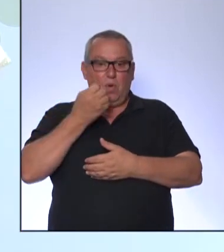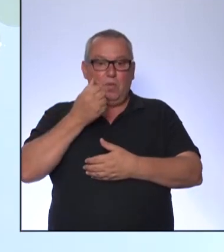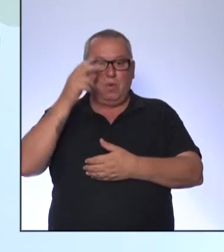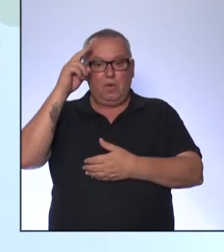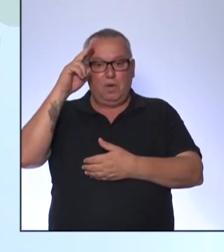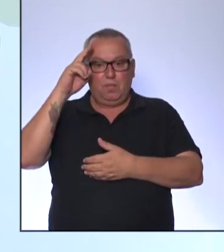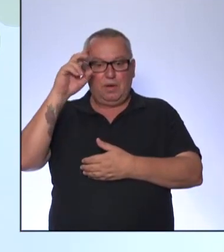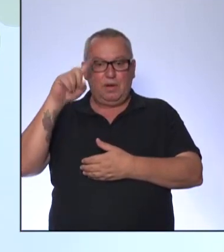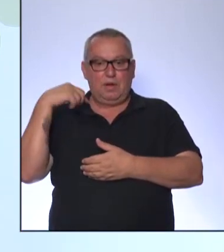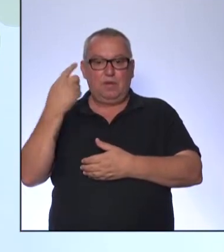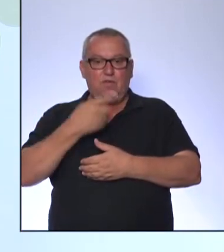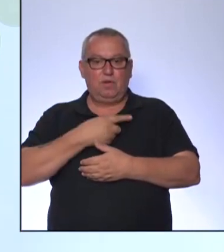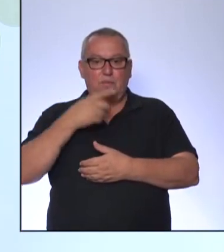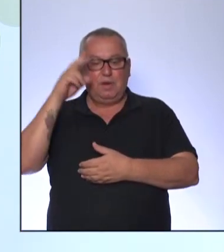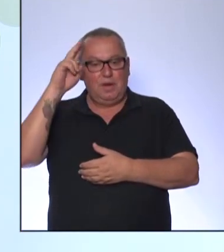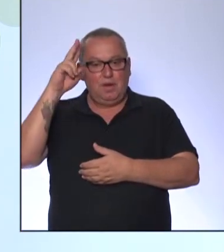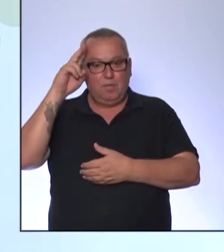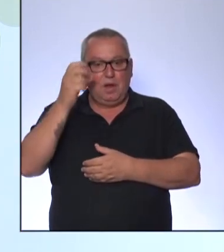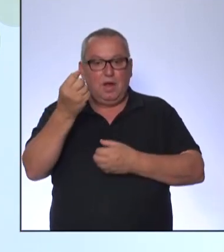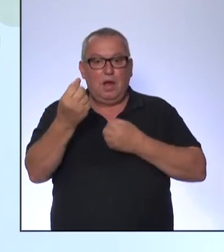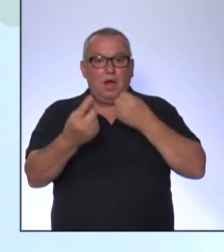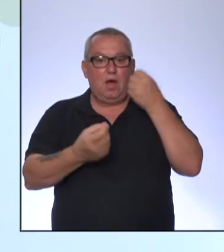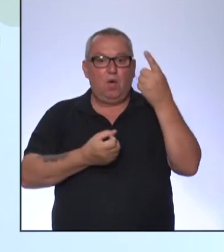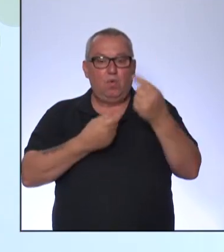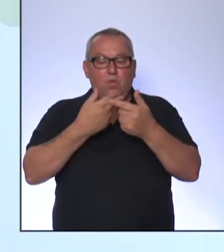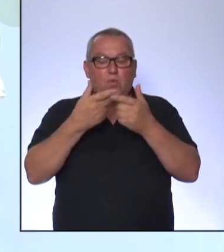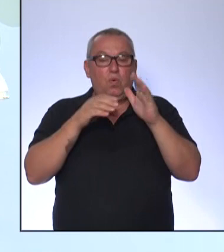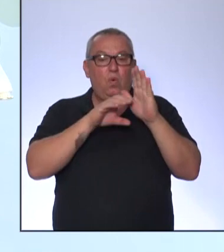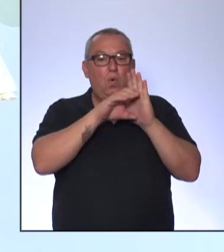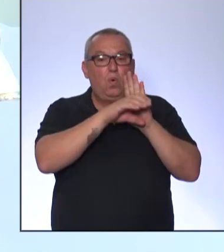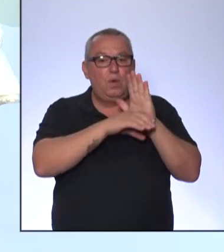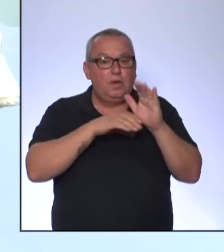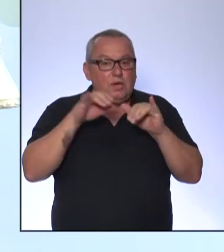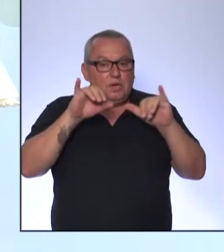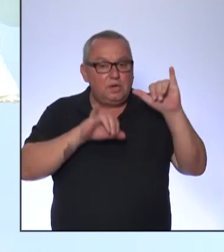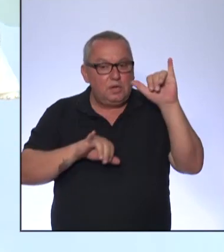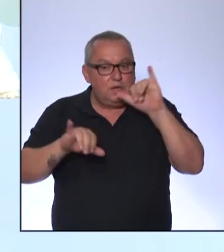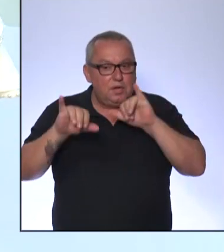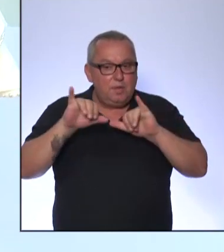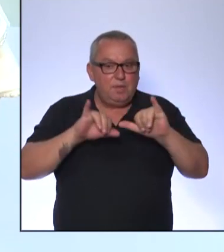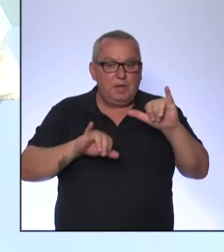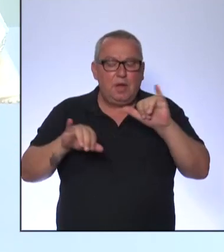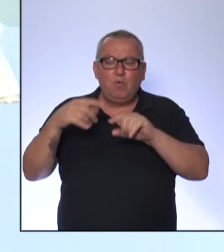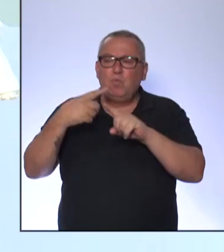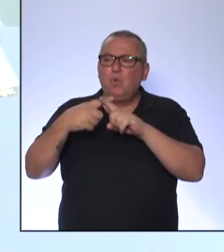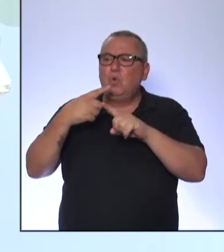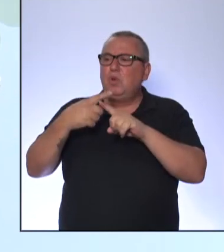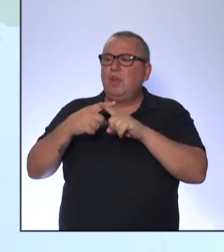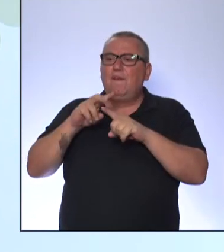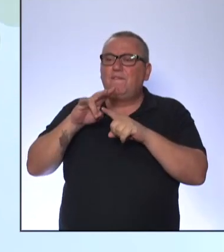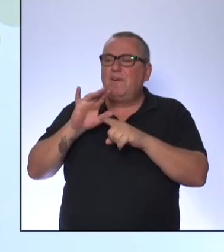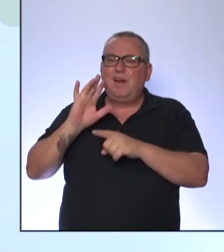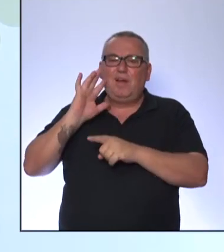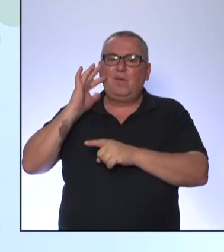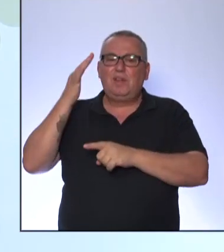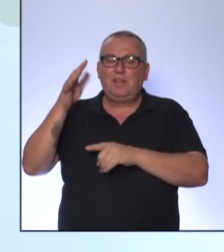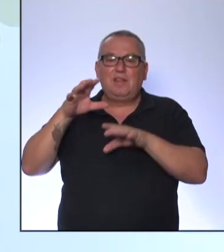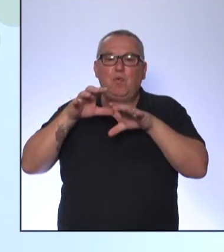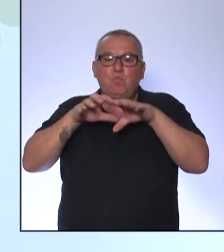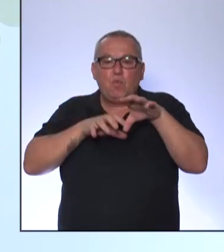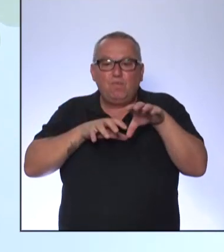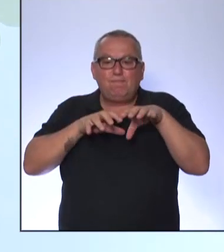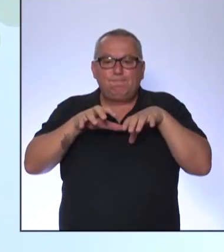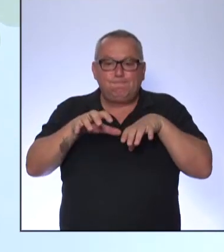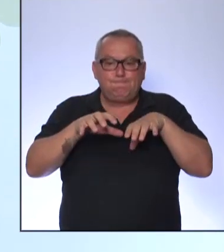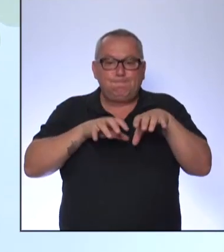gente precisa lembrar de alguns conceitos de química para a gente começar a discutir por que ou como vai ocorrer a movimentação